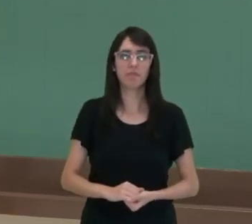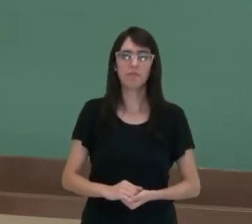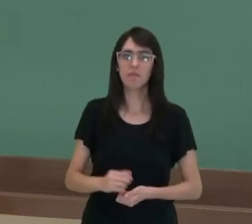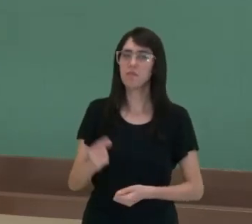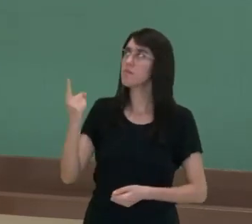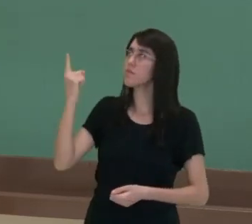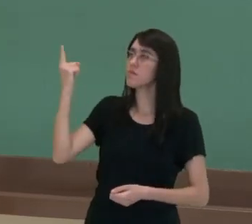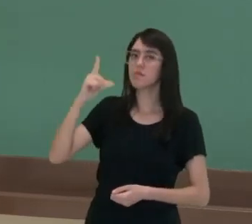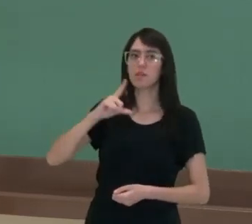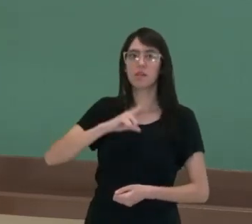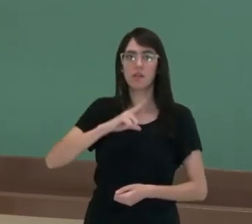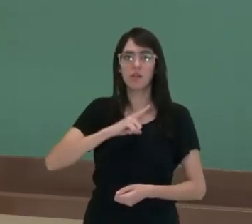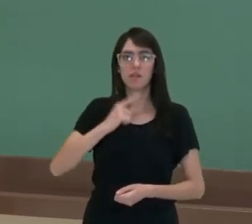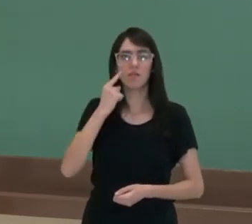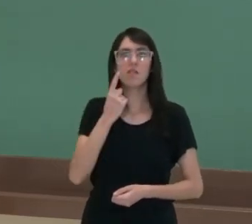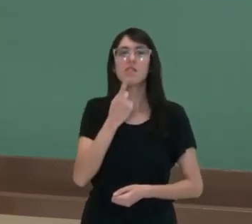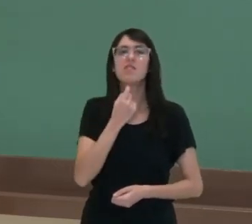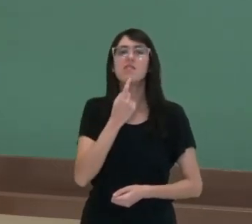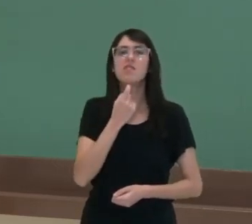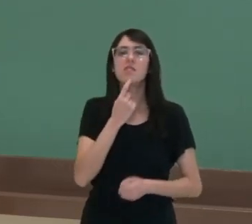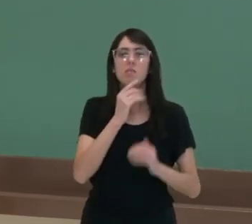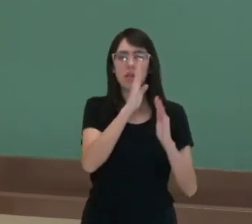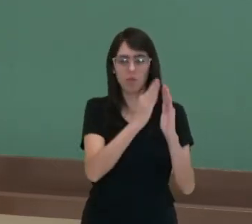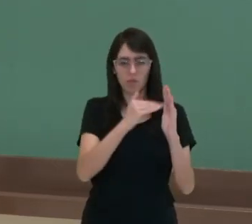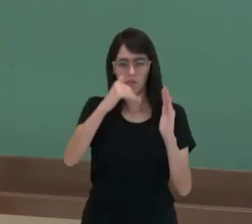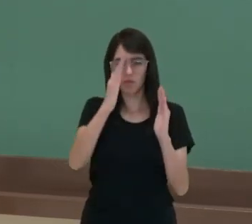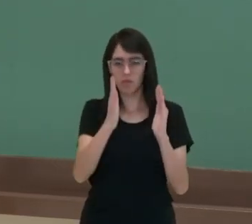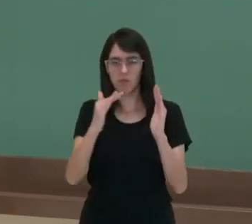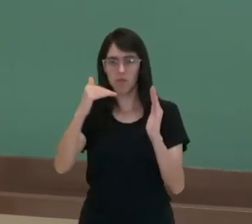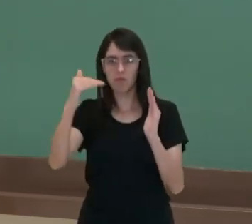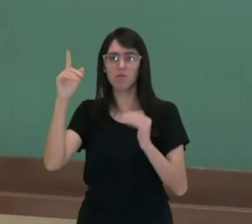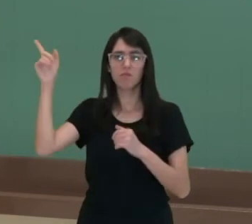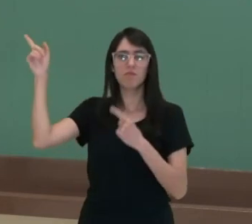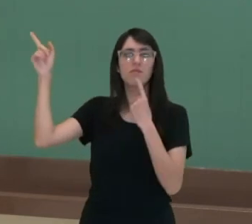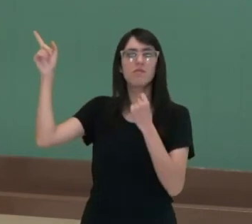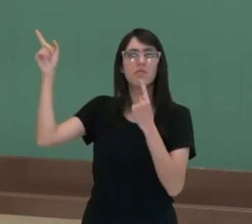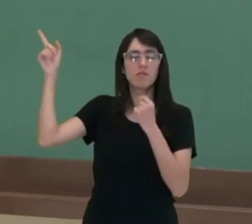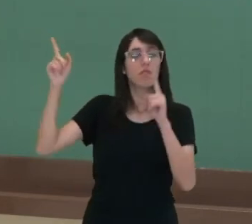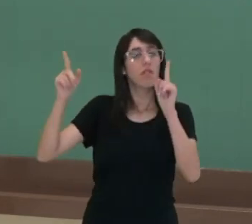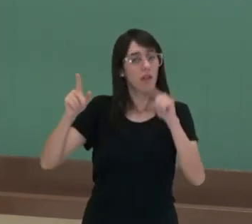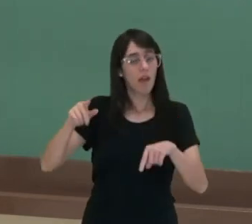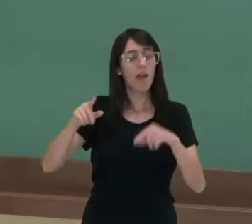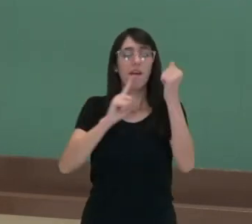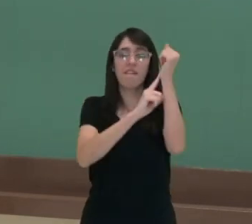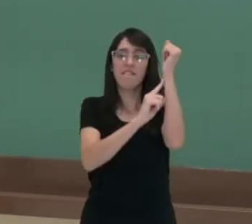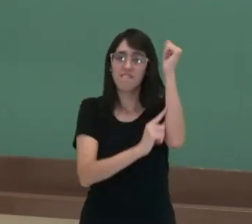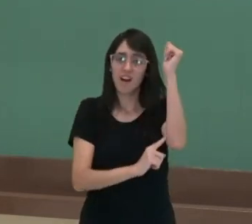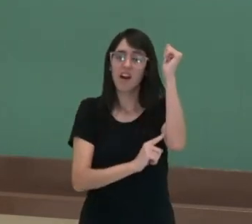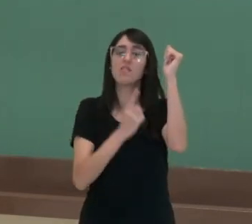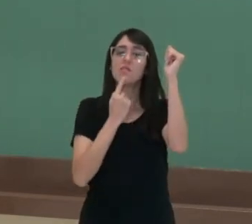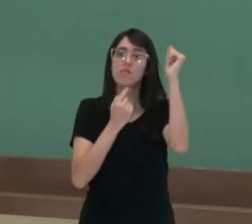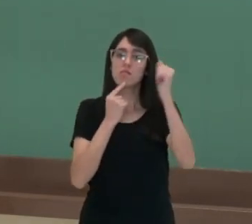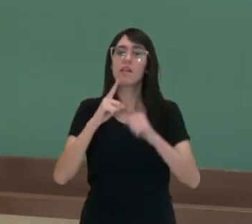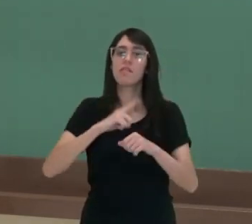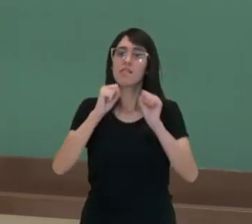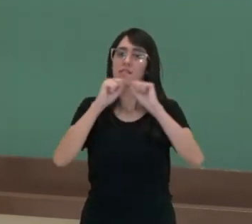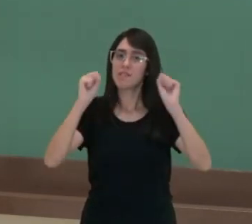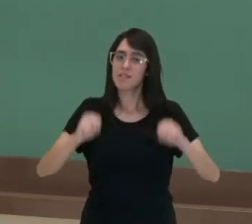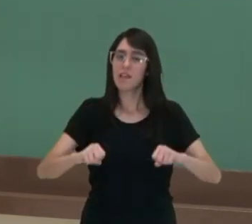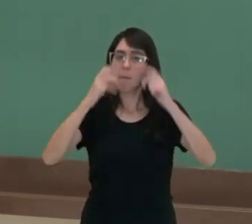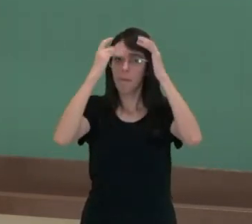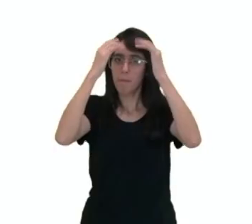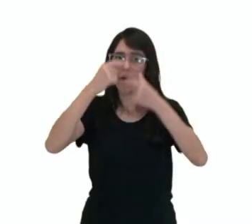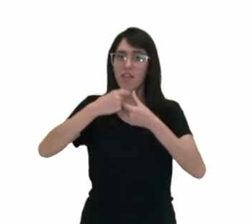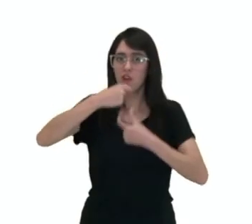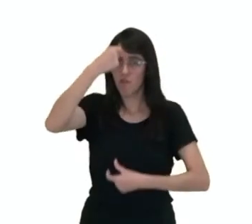Esses canaizinhos, esse vermelho, são canais, né, vasos sanguíneos, né, tem sistema nervoso aqui, tudo dentro do nosso osso.